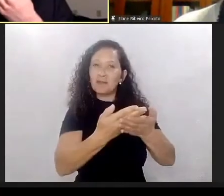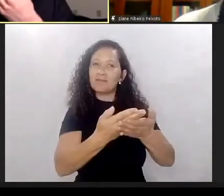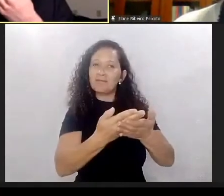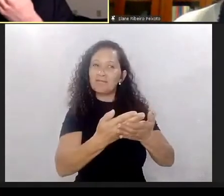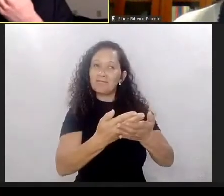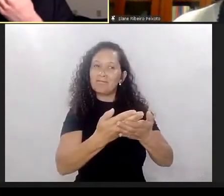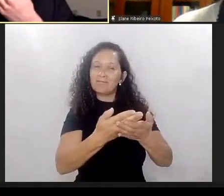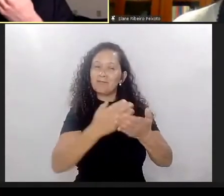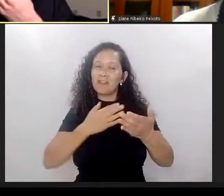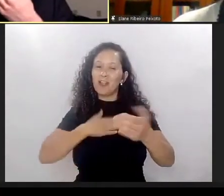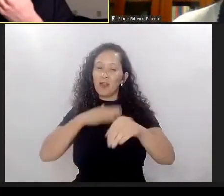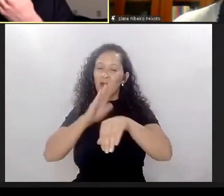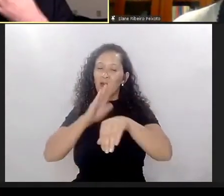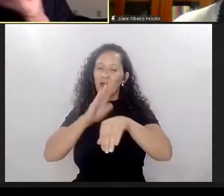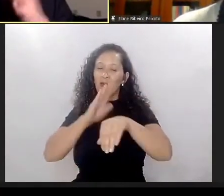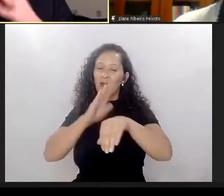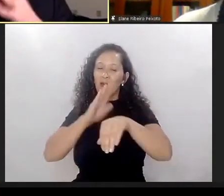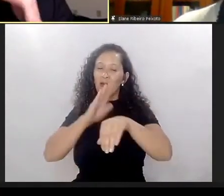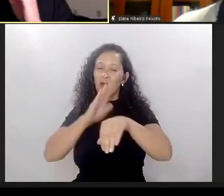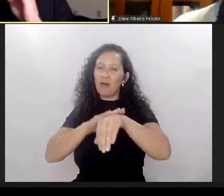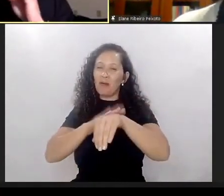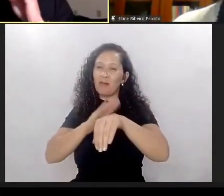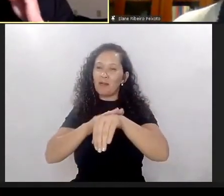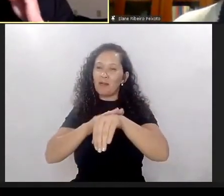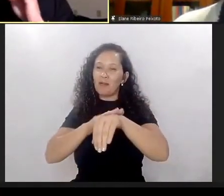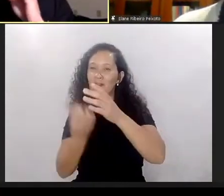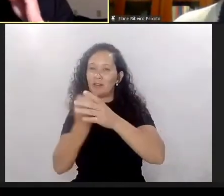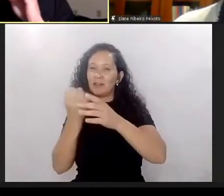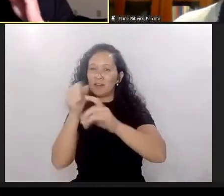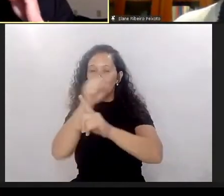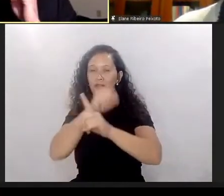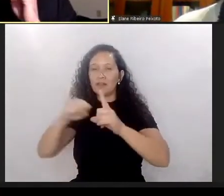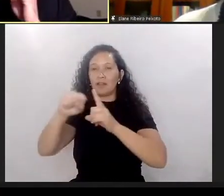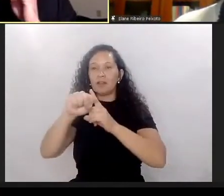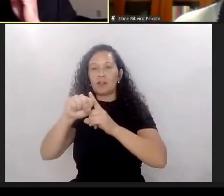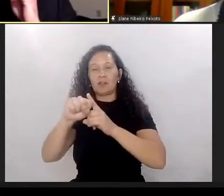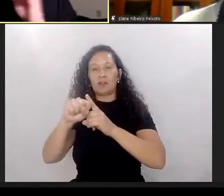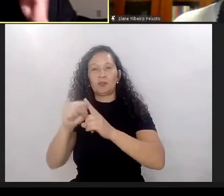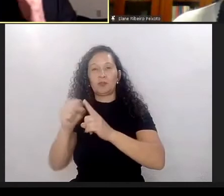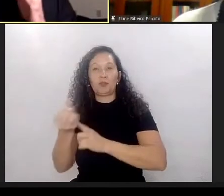da sociedade moderna. Alguma coisa assim. Foi o fundador